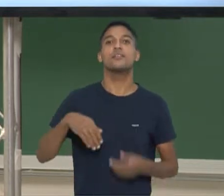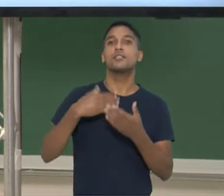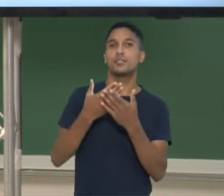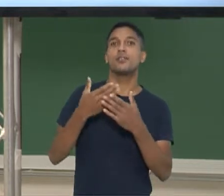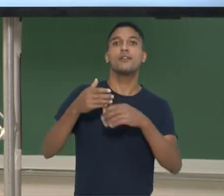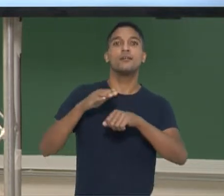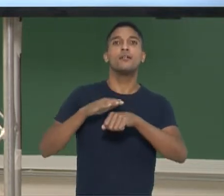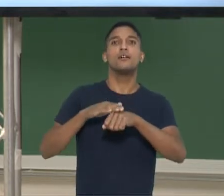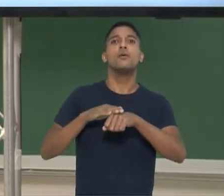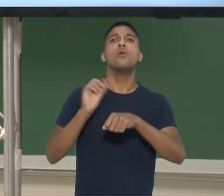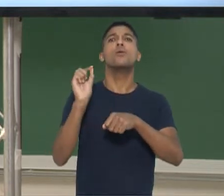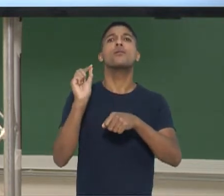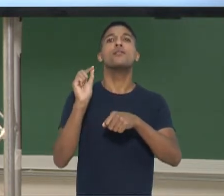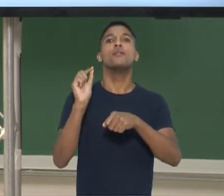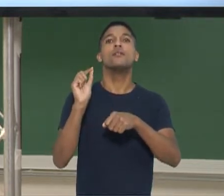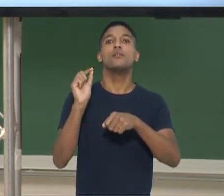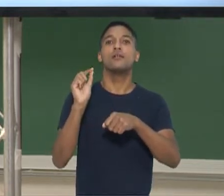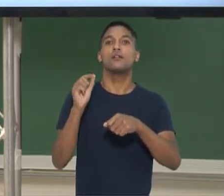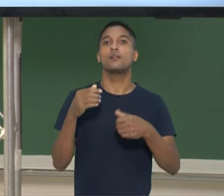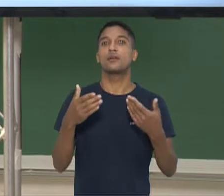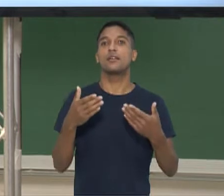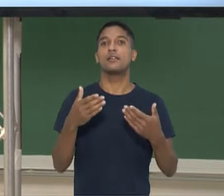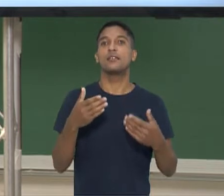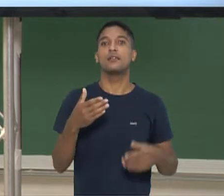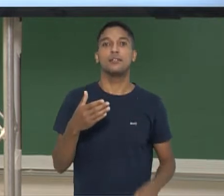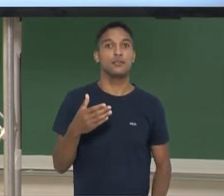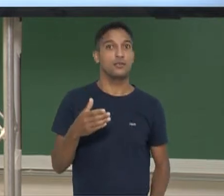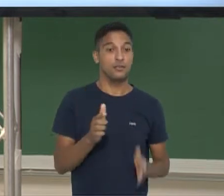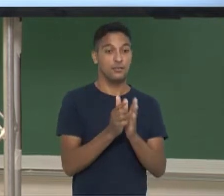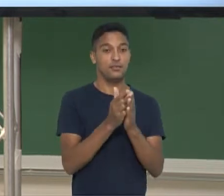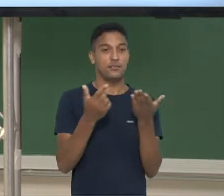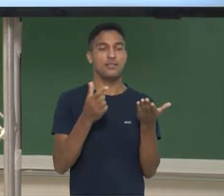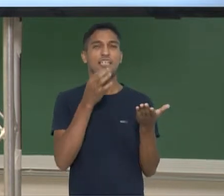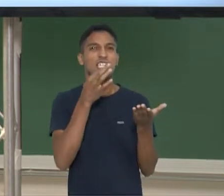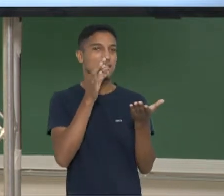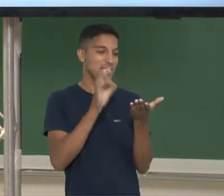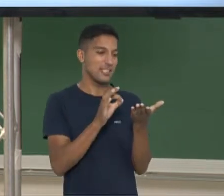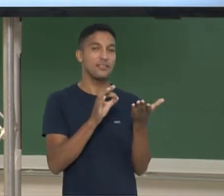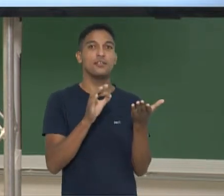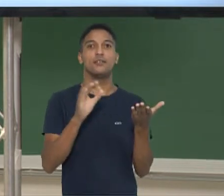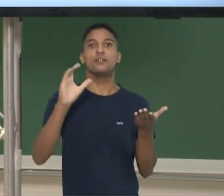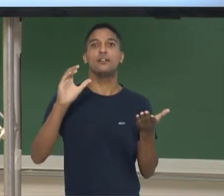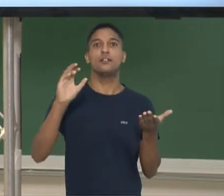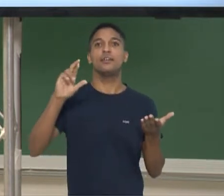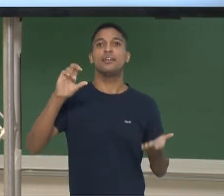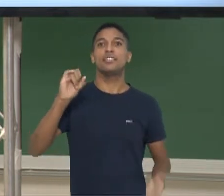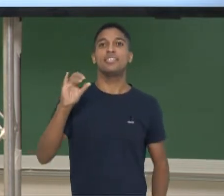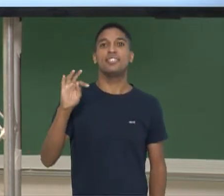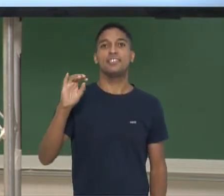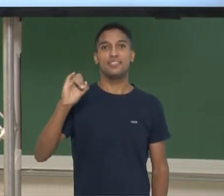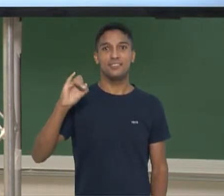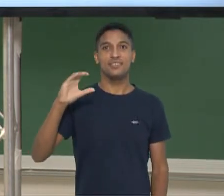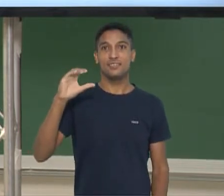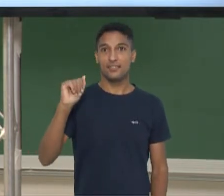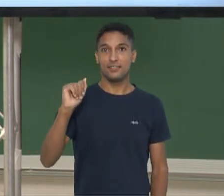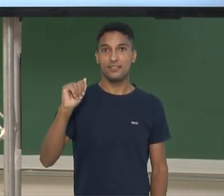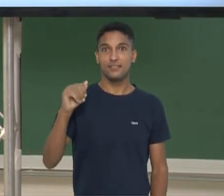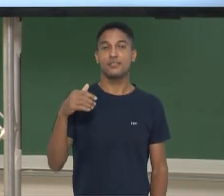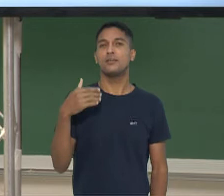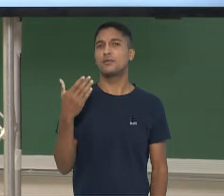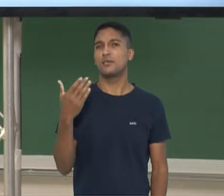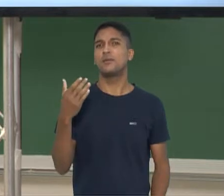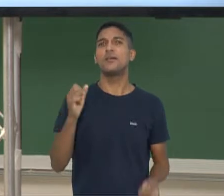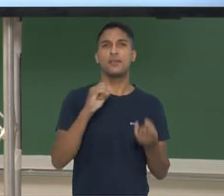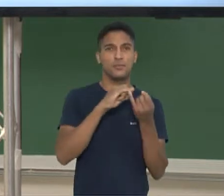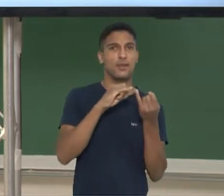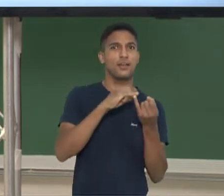vimos um pouquinho mais sobre a crítica periodística, que em português corresponde, é muito